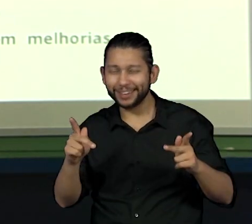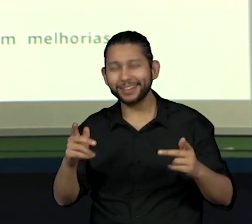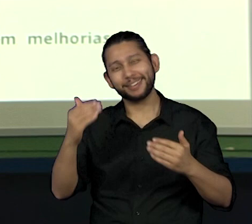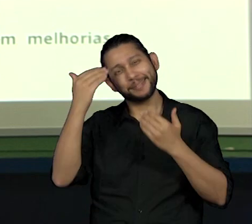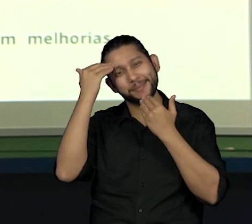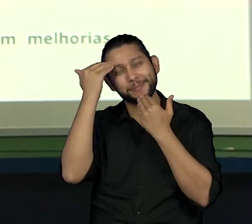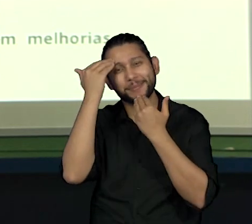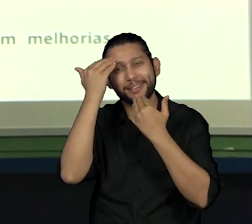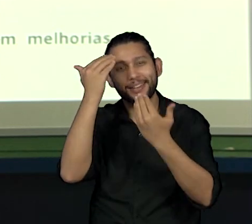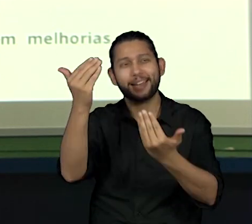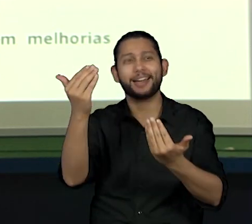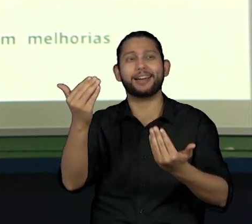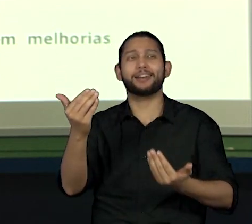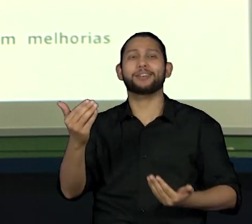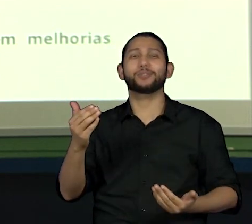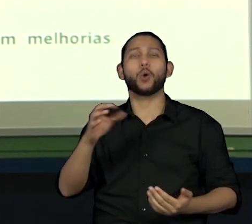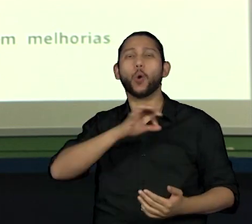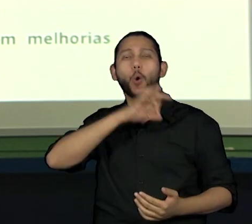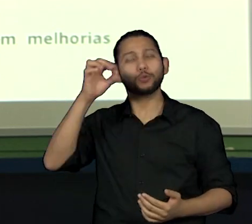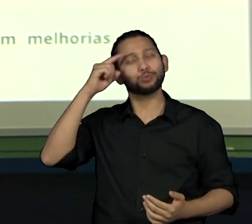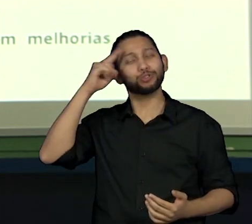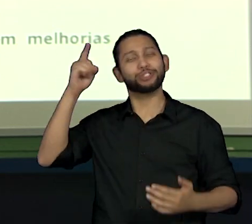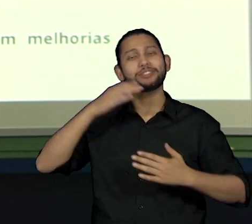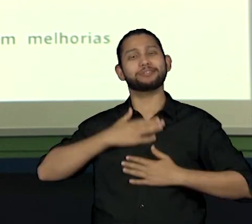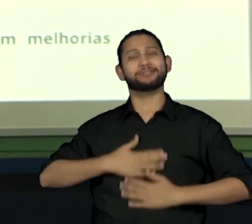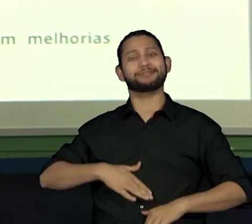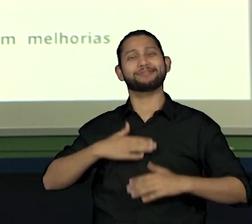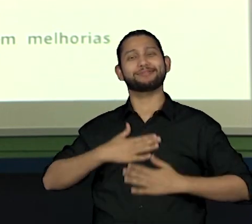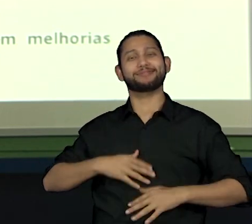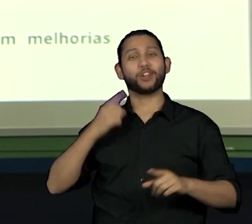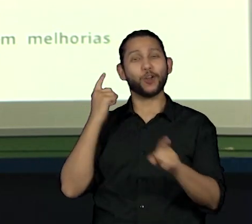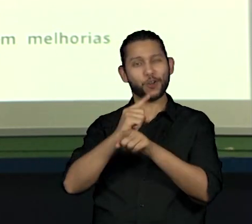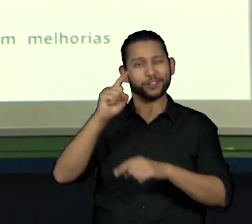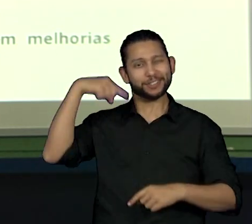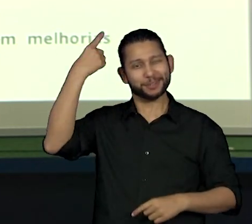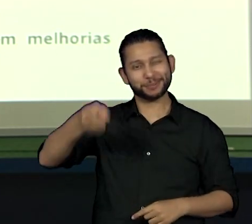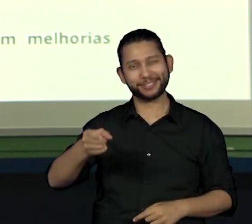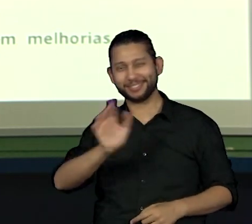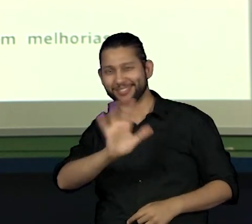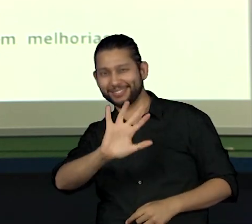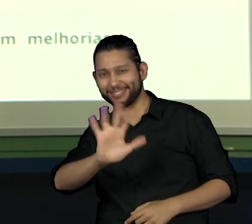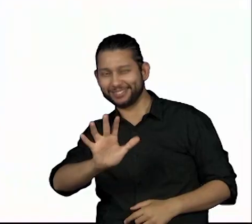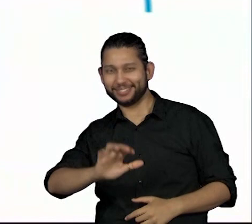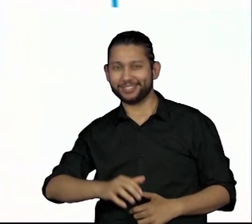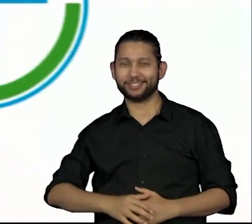obrigado, tenham todos um ótimo dia e a gente se vê por aí.